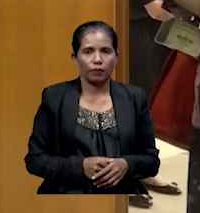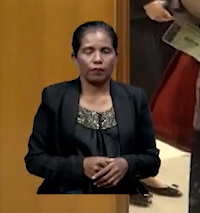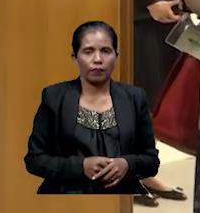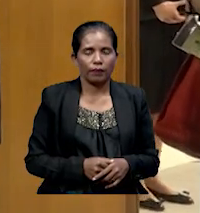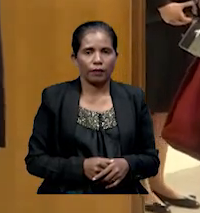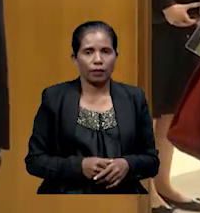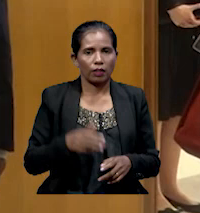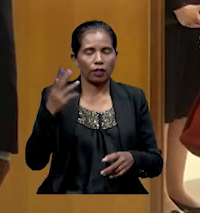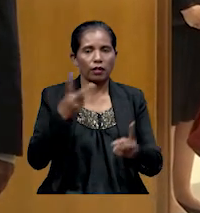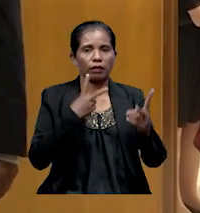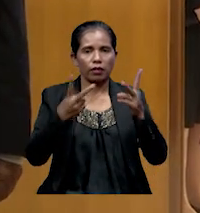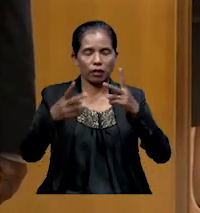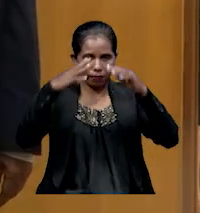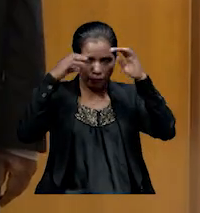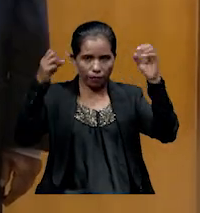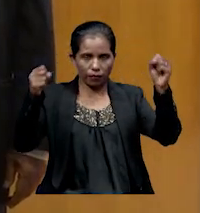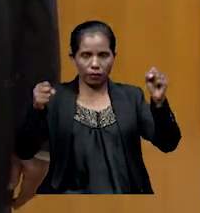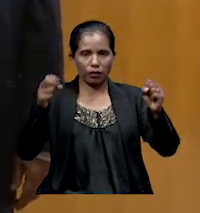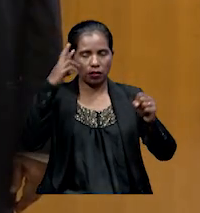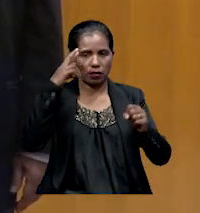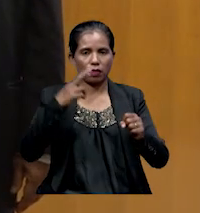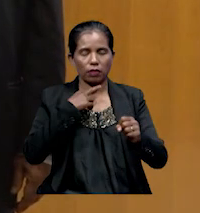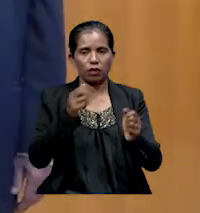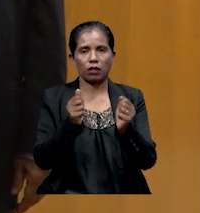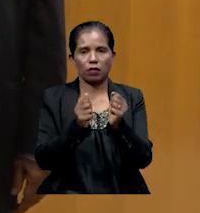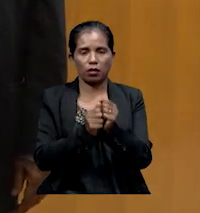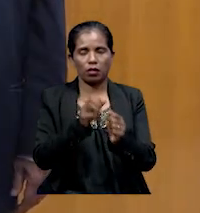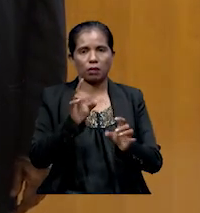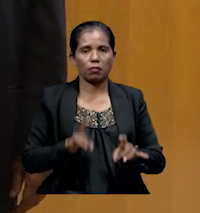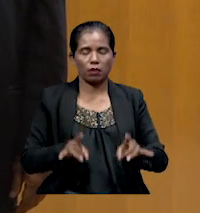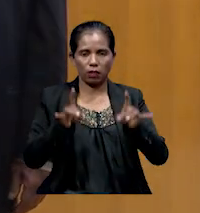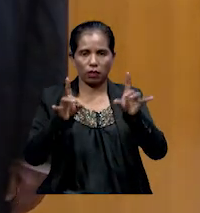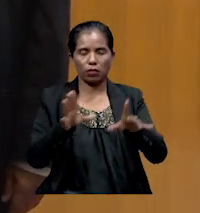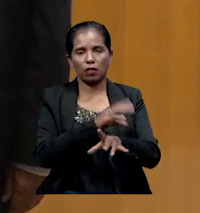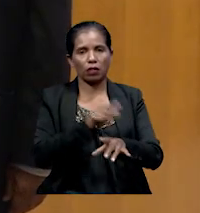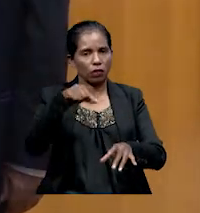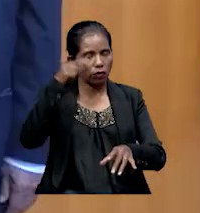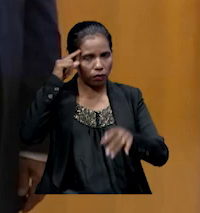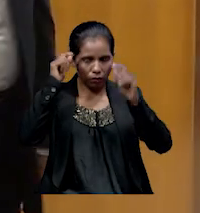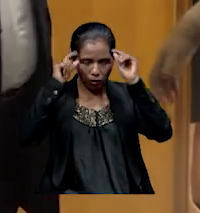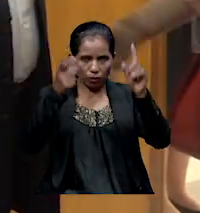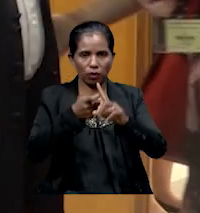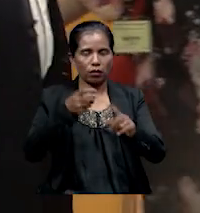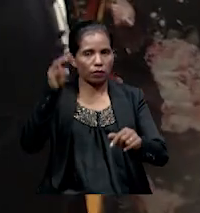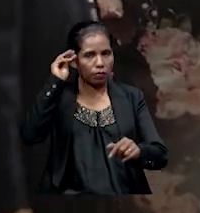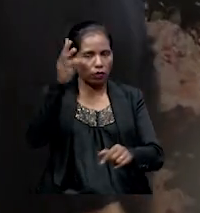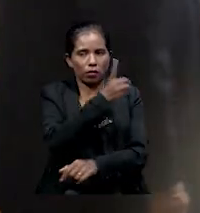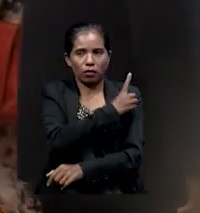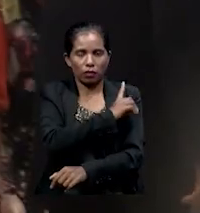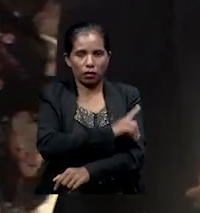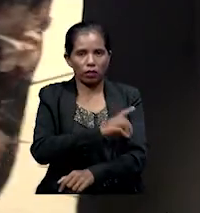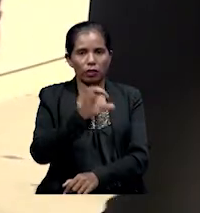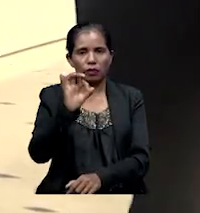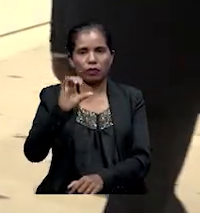E a âmbito visita Presidente da República, José Ramos Horta, a delegação da Austrália, Governo Timor-Leste, Lihusi, Ministro de Defesa,